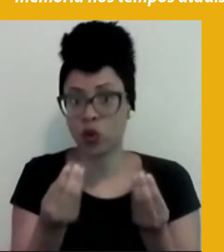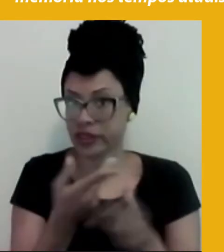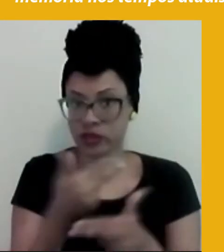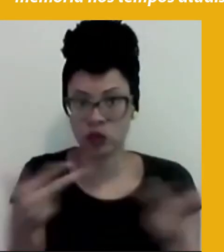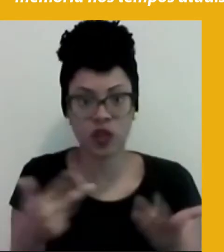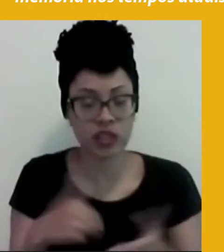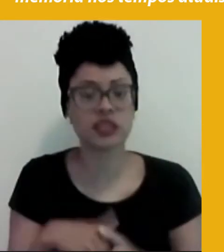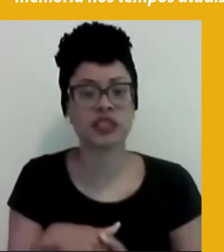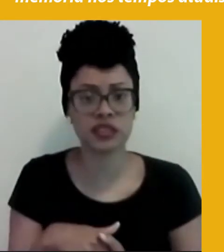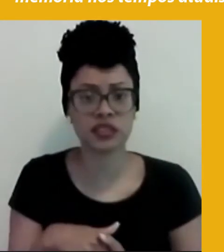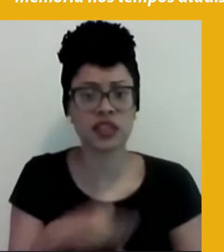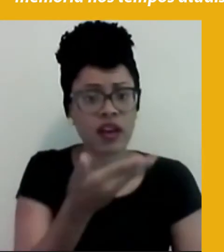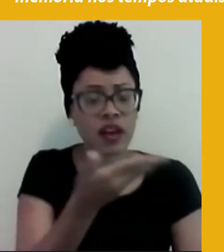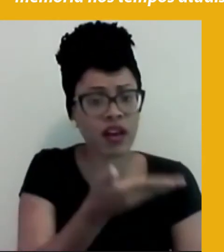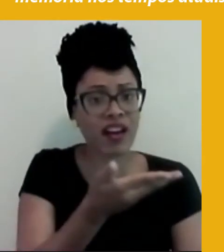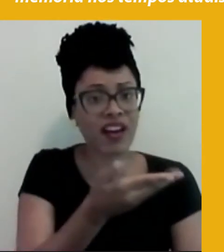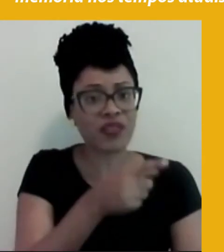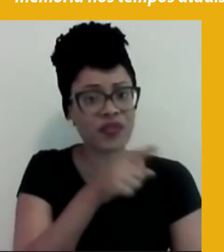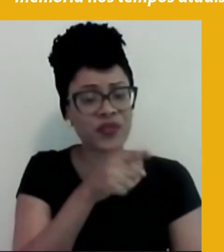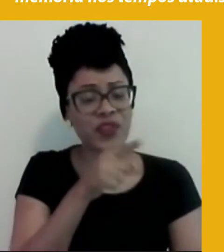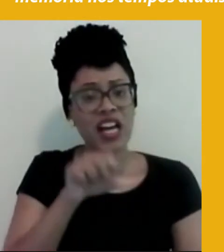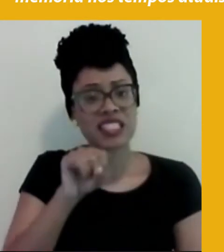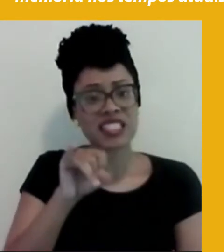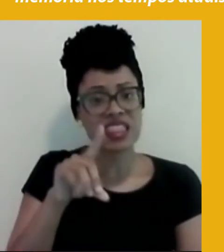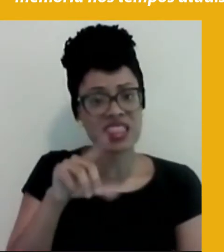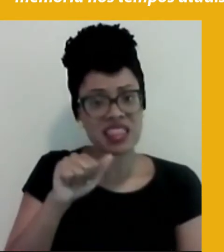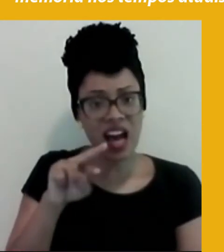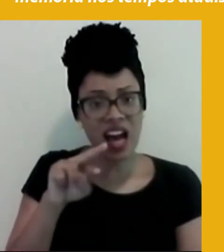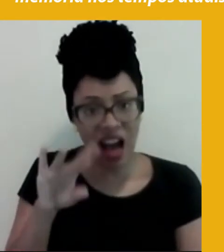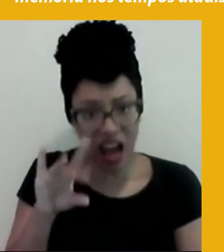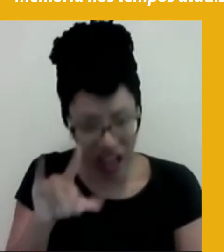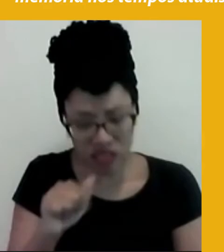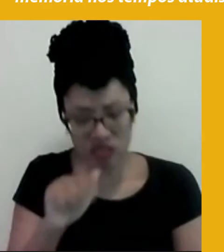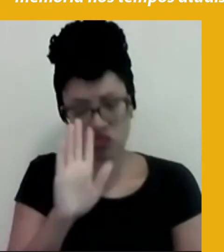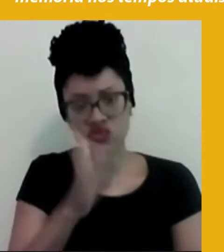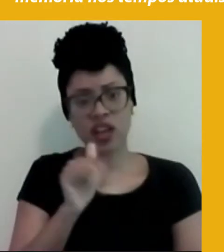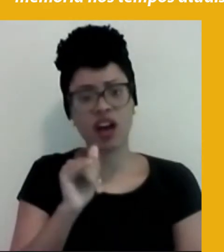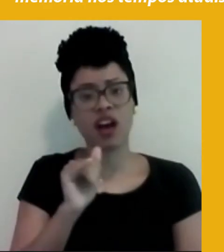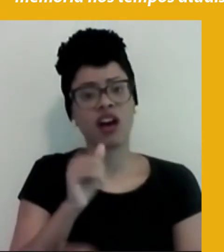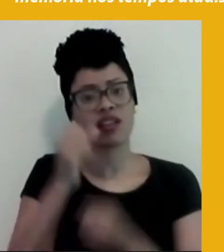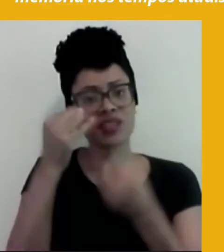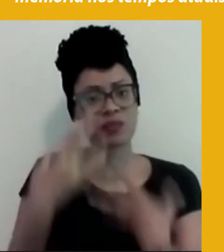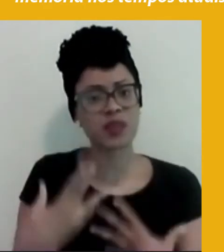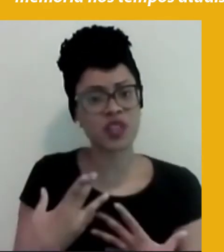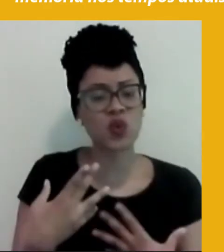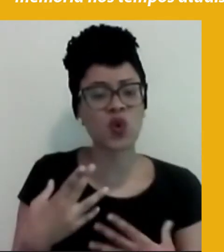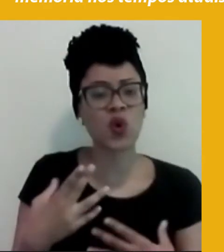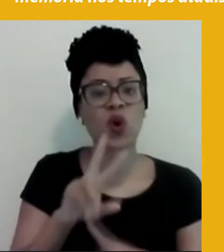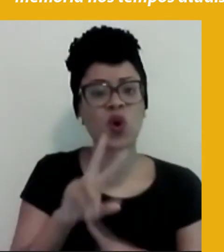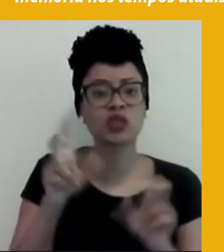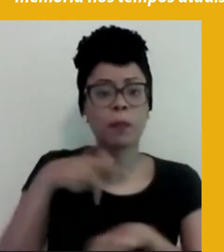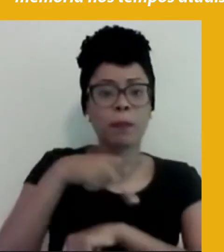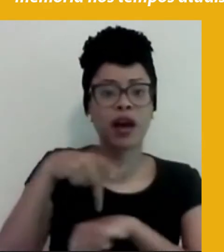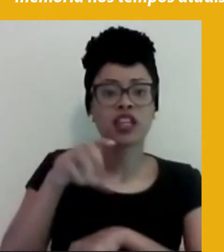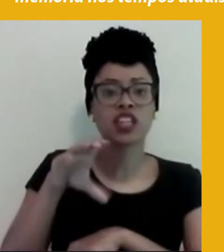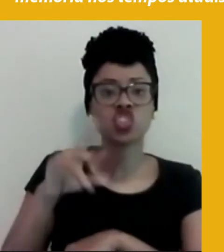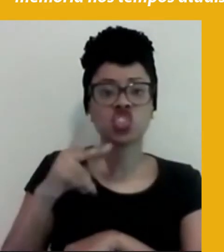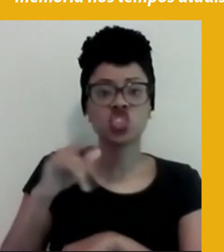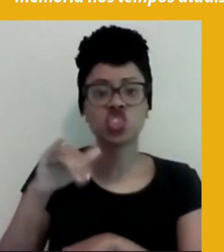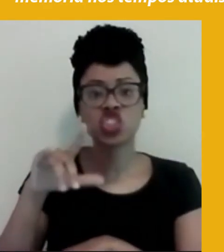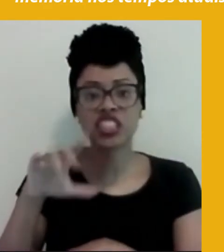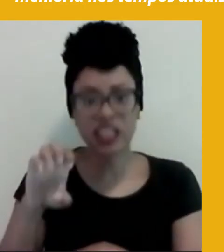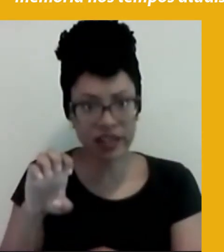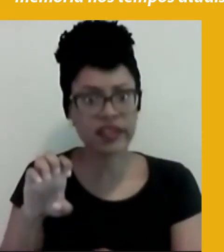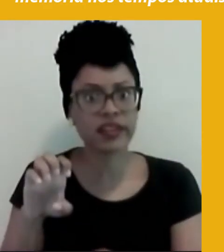Chile, a colocação dos mapuches, 17 cadeiras, né, para os mapuches no Chile, que coisa importante, além da